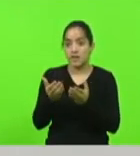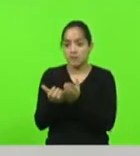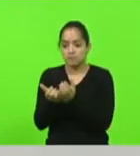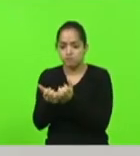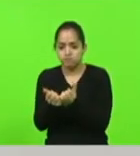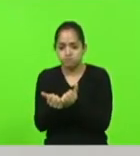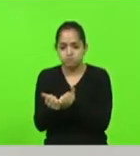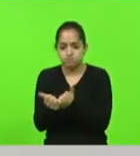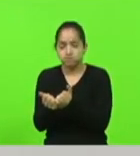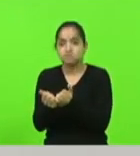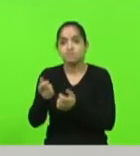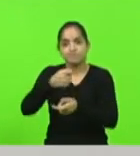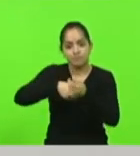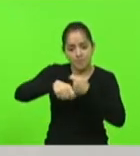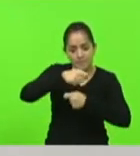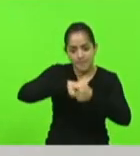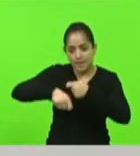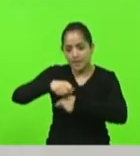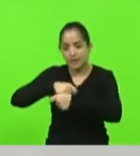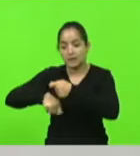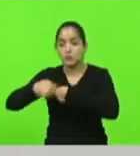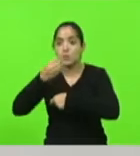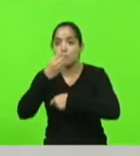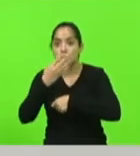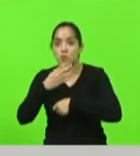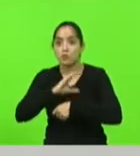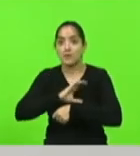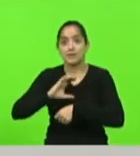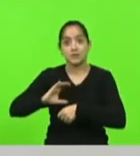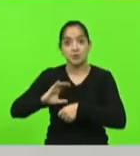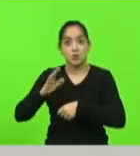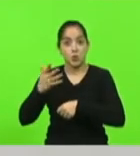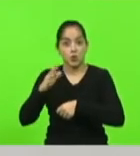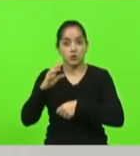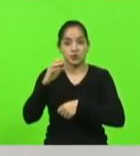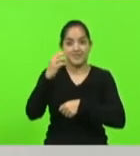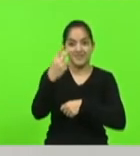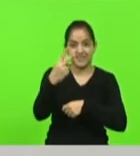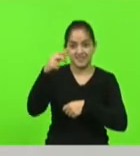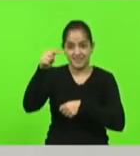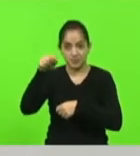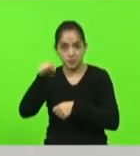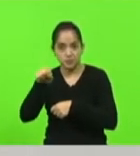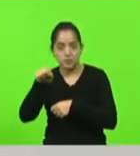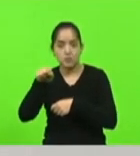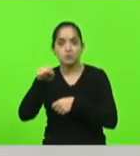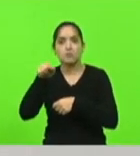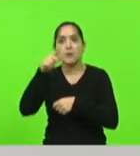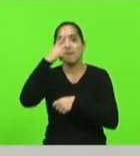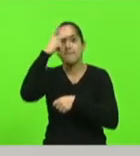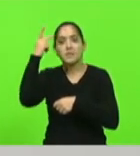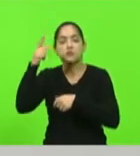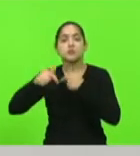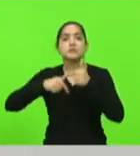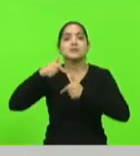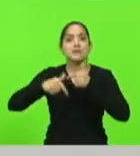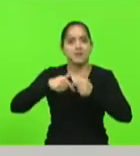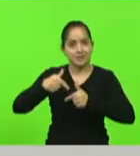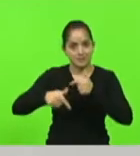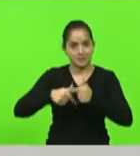mercado para Santa Catarina, o Canadá hoje tem 27 mil pessoas trabalhando nos games,